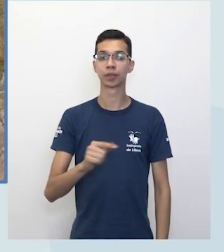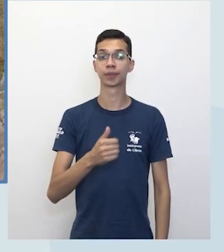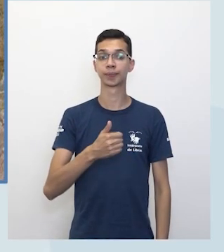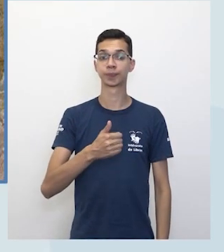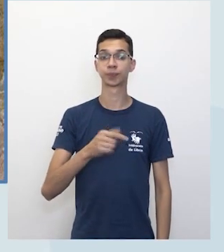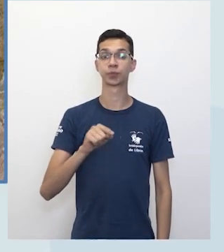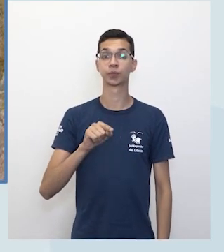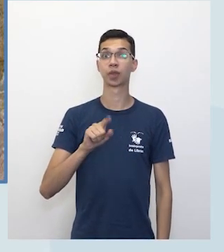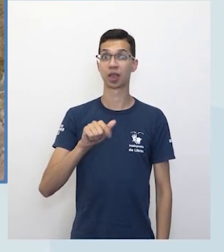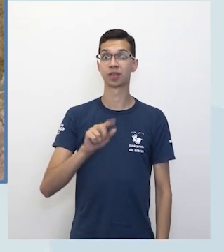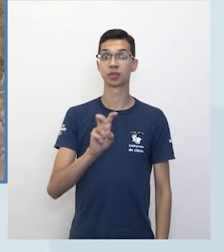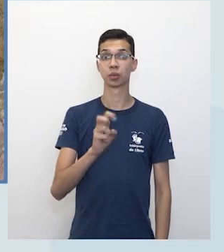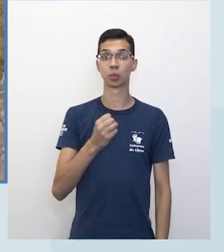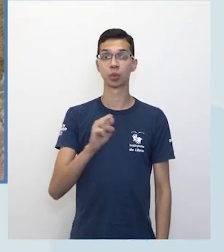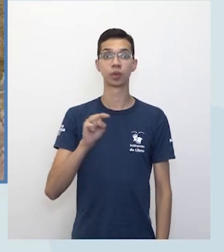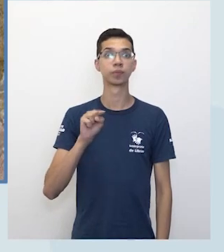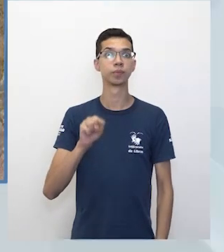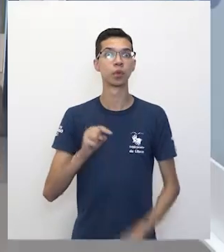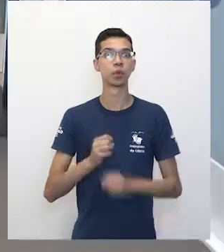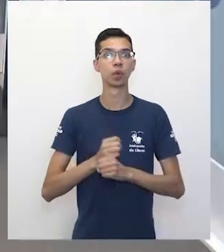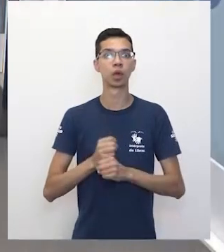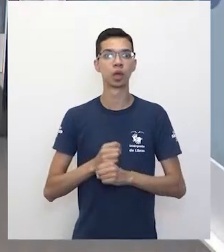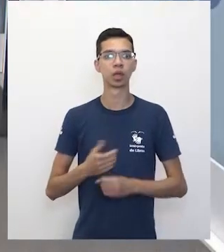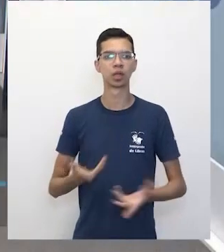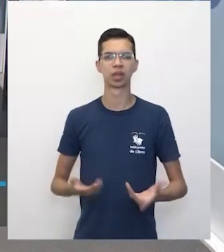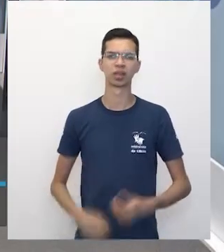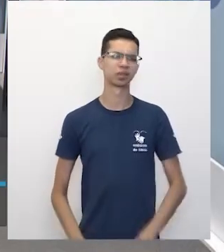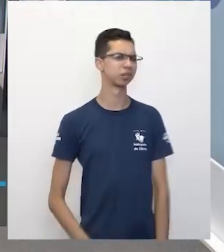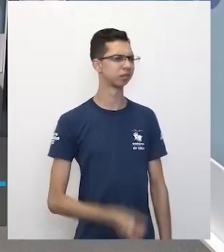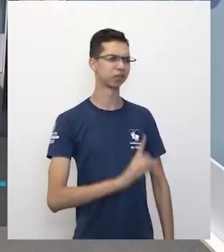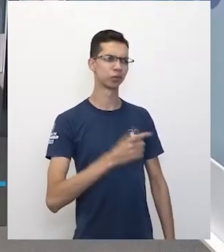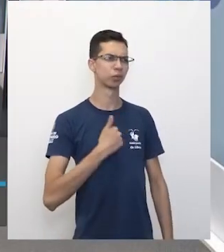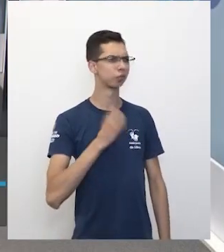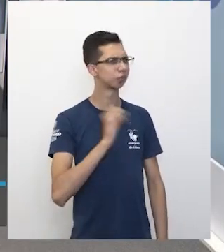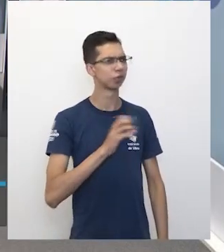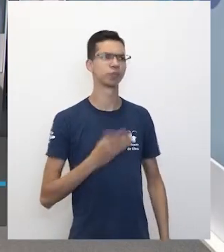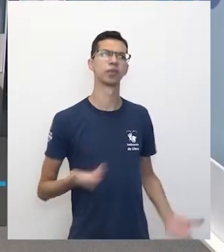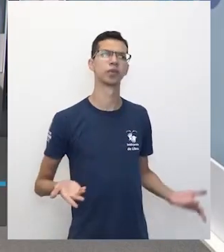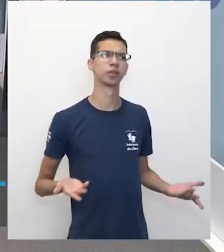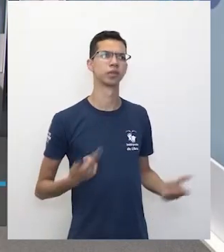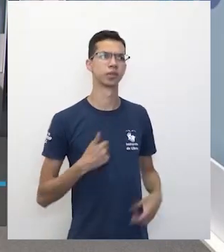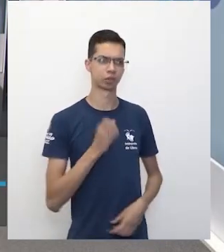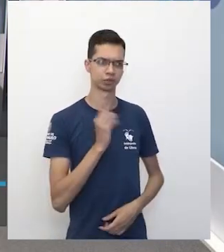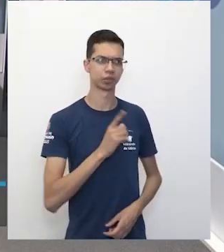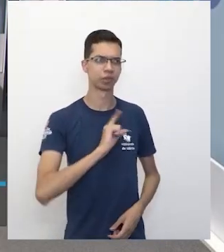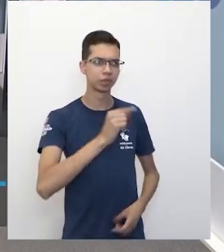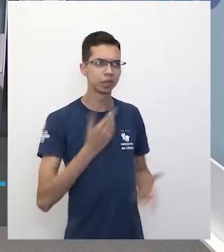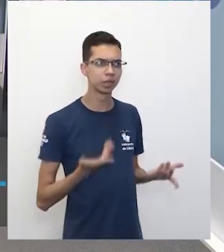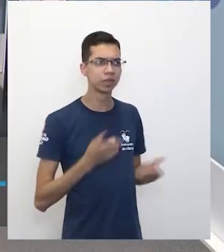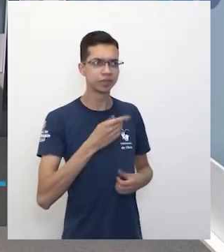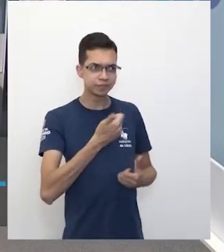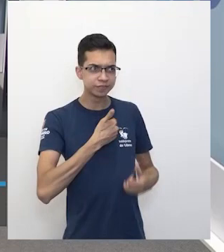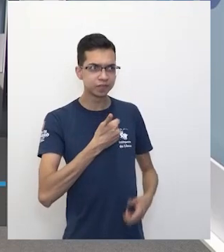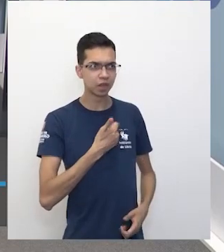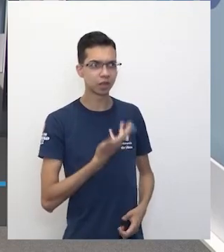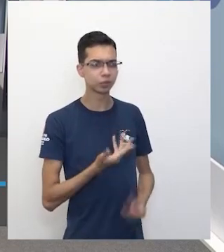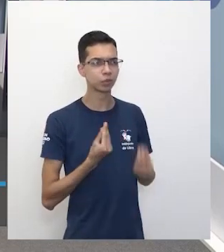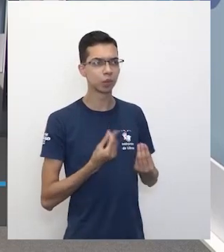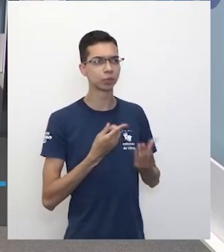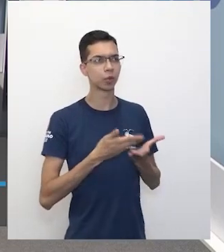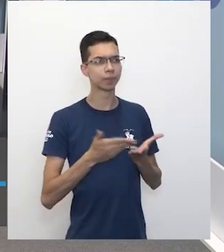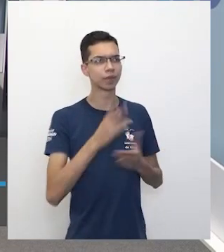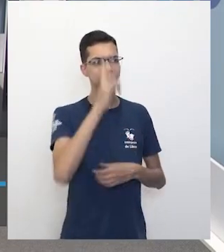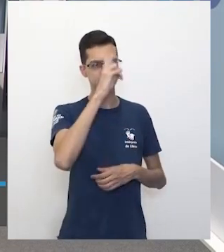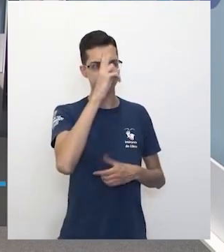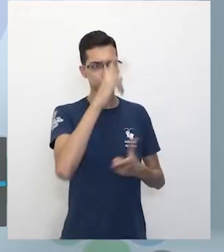58 mil anos. Ah, não, para, vou embora. Não, peraí, não, vou embora. Peraí, não. Você fala pra mim, começa a história